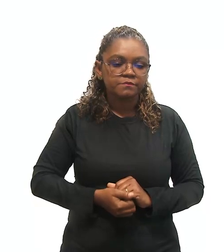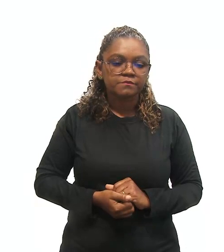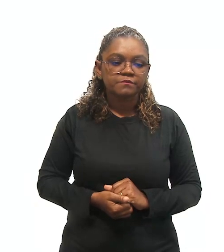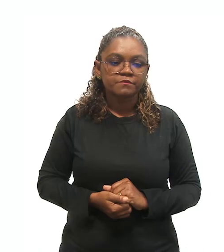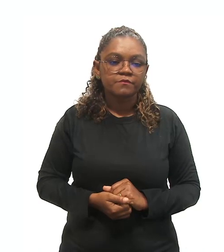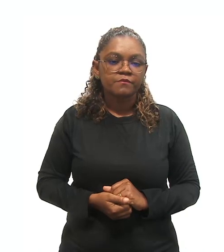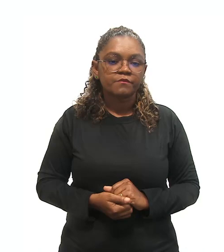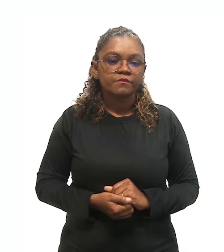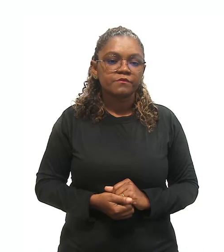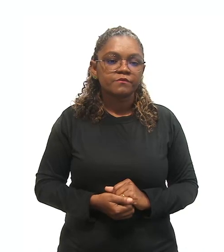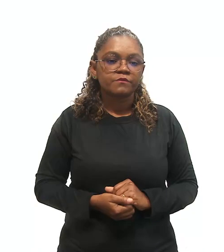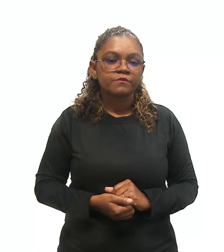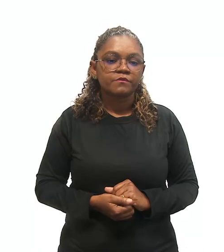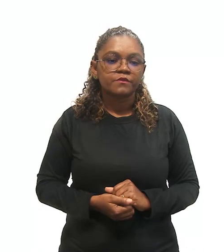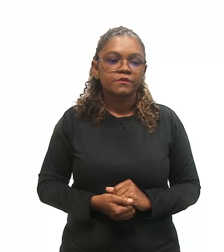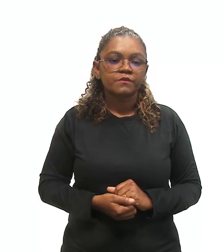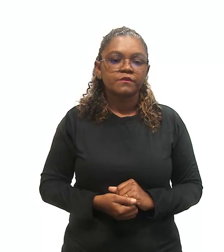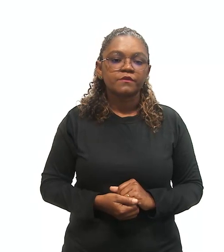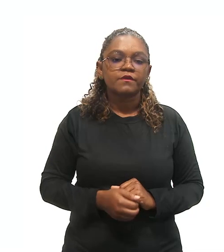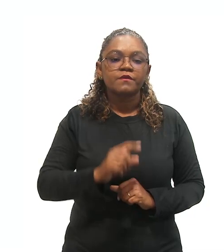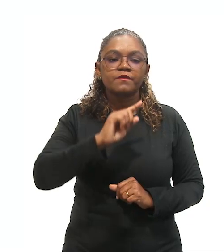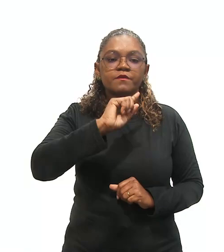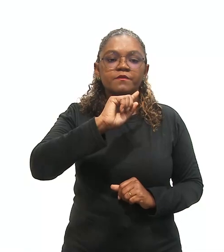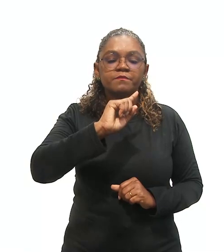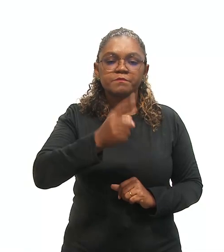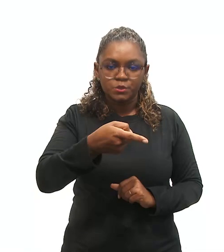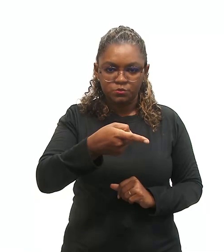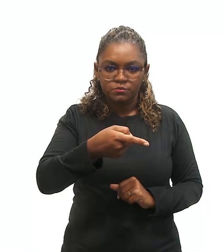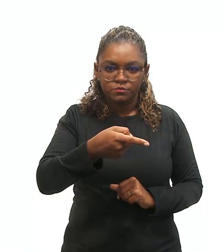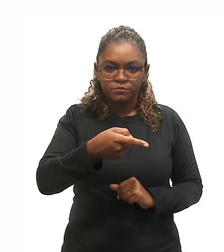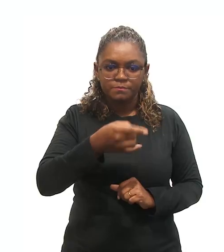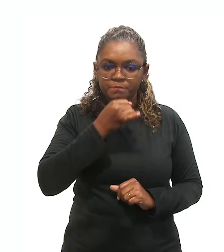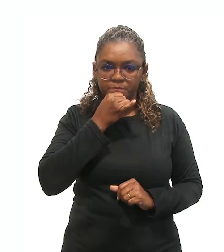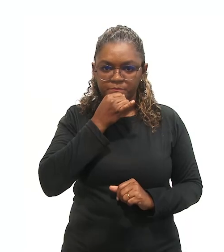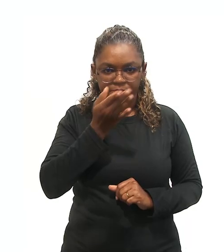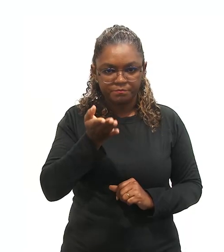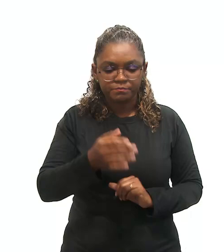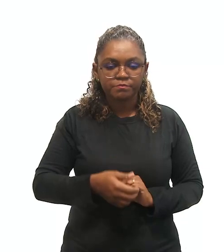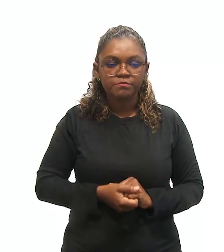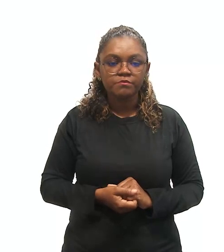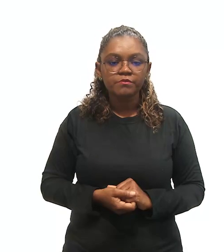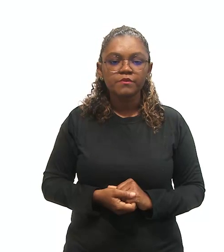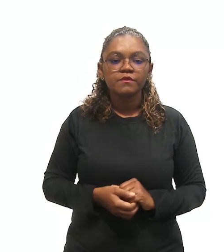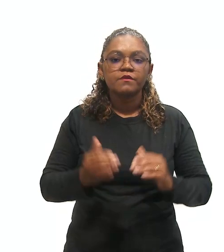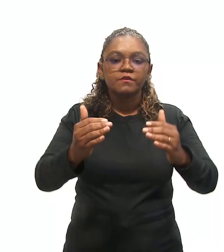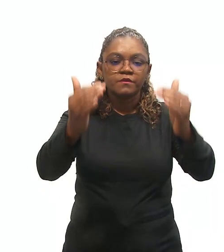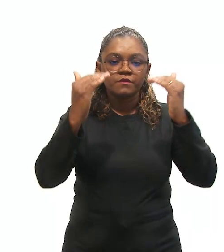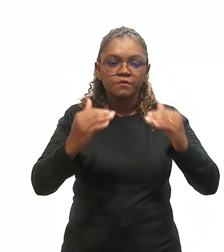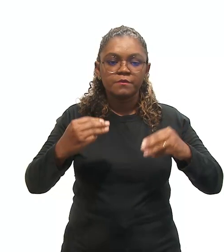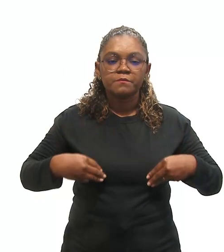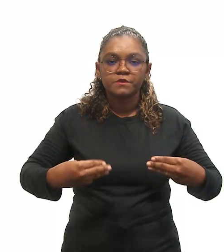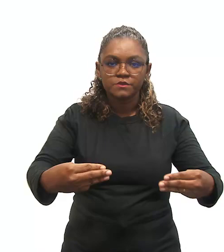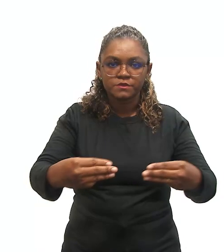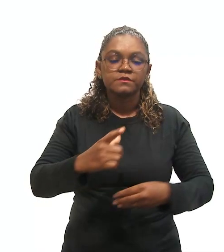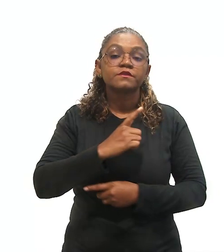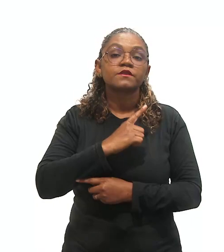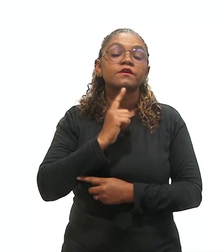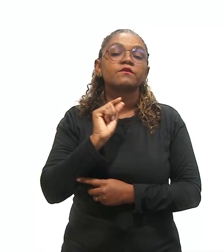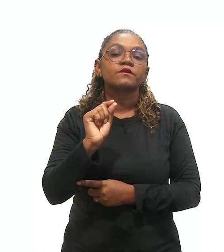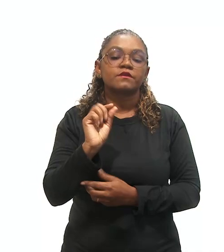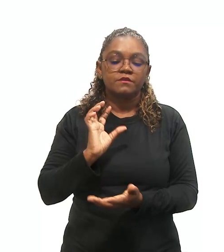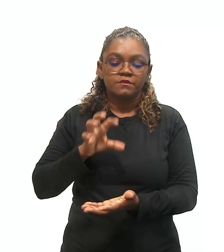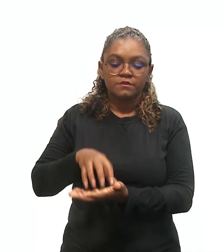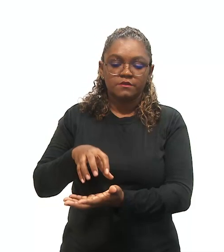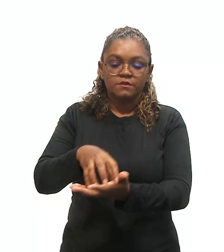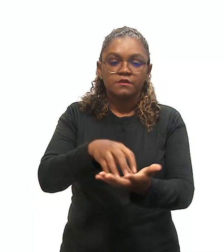o, o 1000. As suas seções, seus órgãos, que ele é o Ministério, seus órgãos